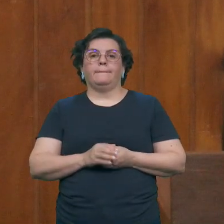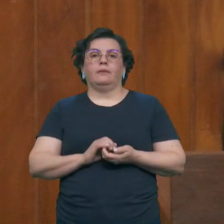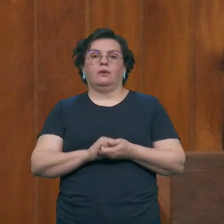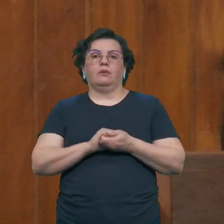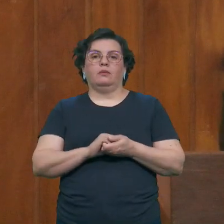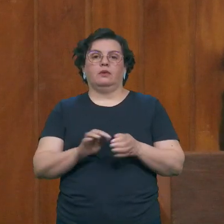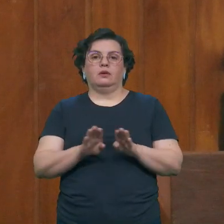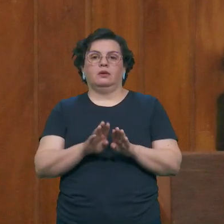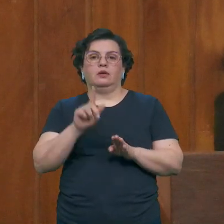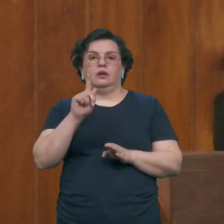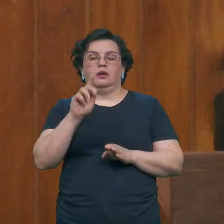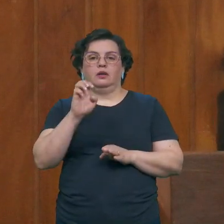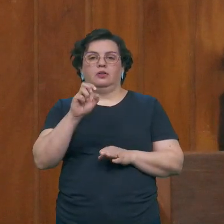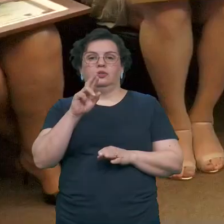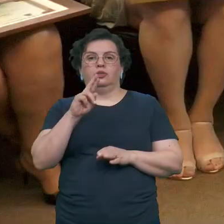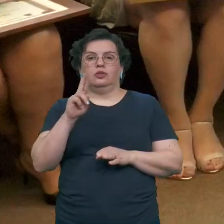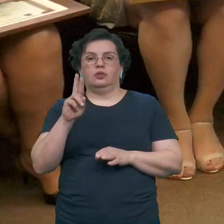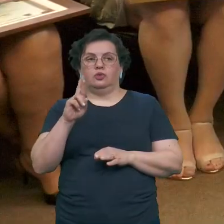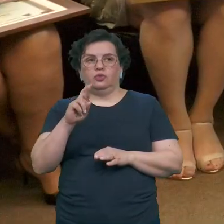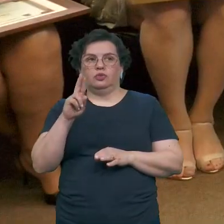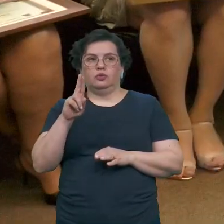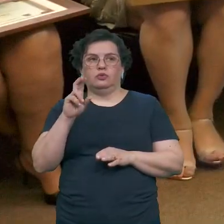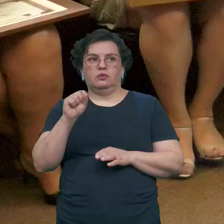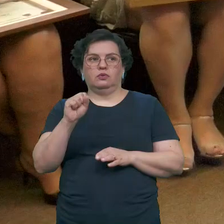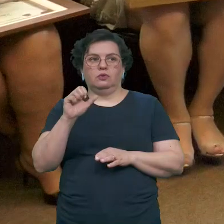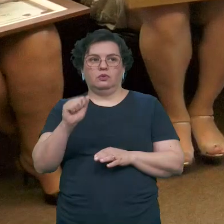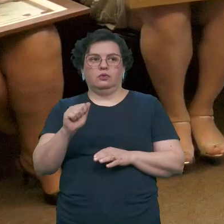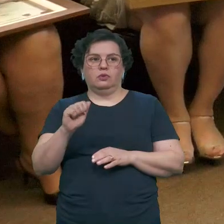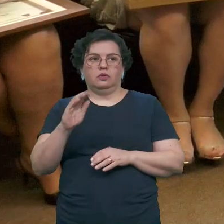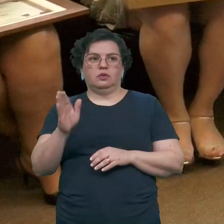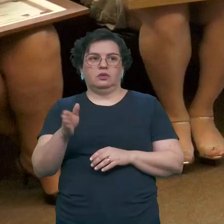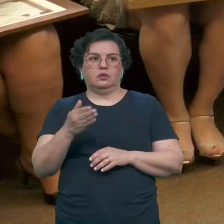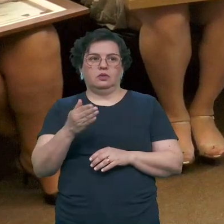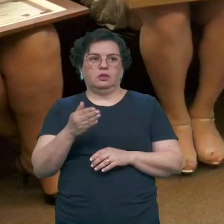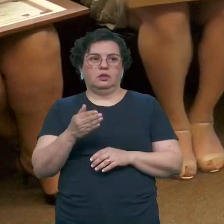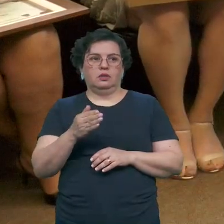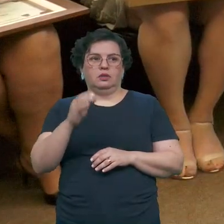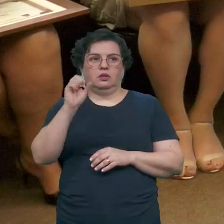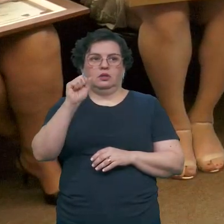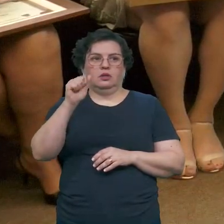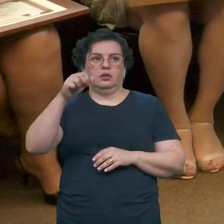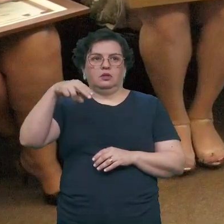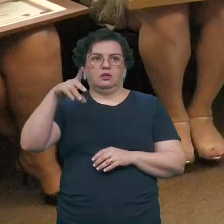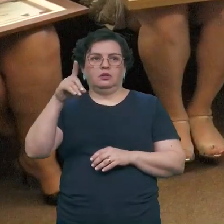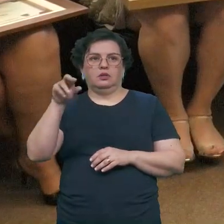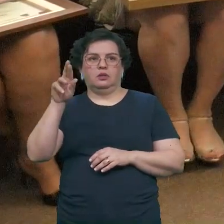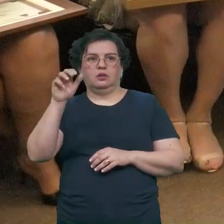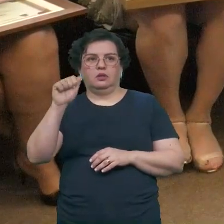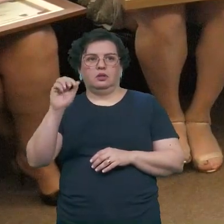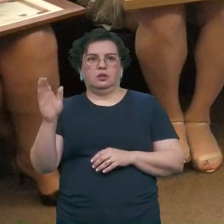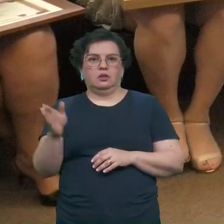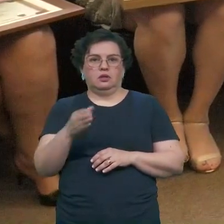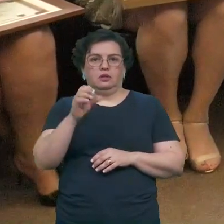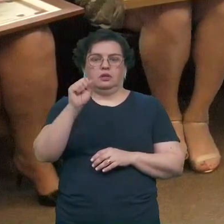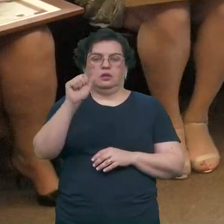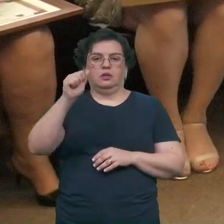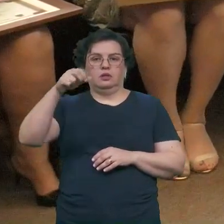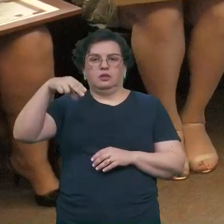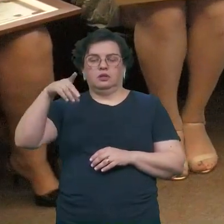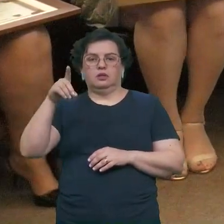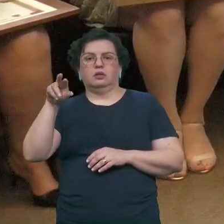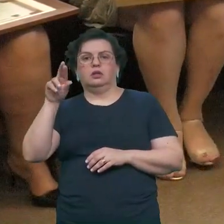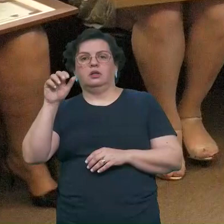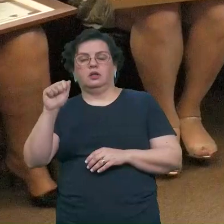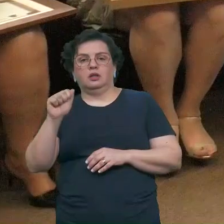Cumprimentar também a Jerusa, Roberto Cardoso, a Sandra Cristina de Souza, essa grande